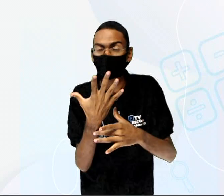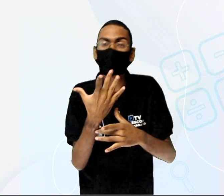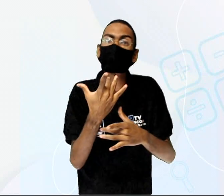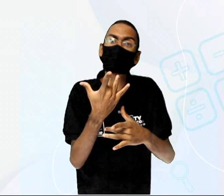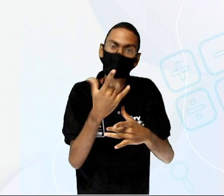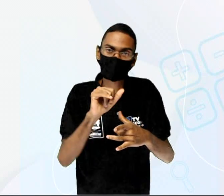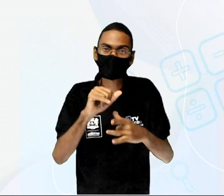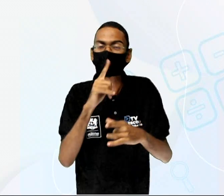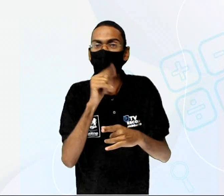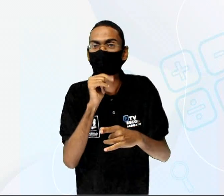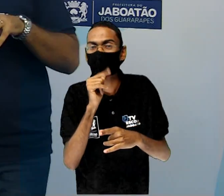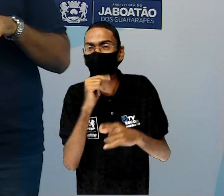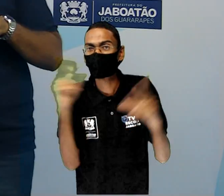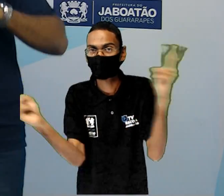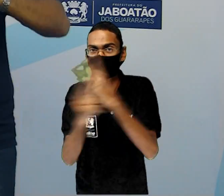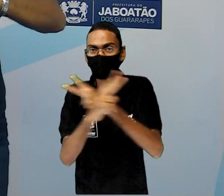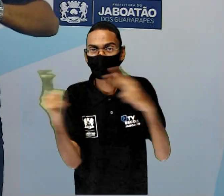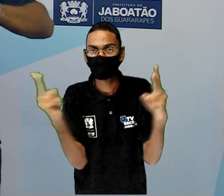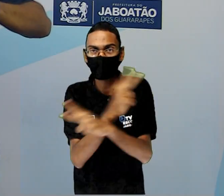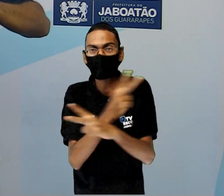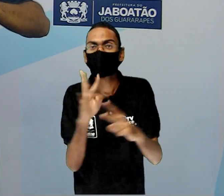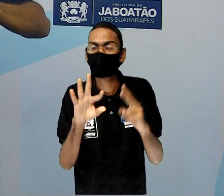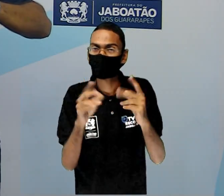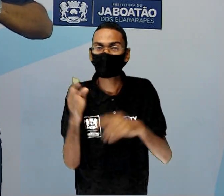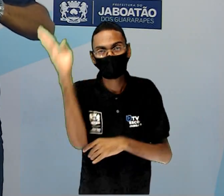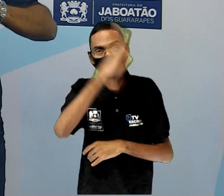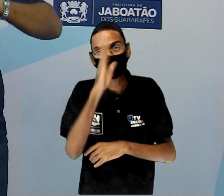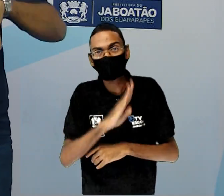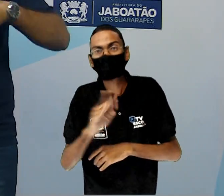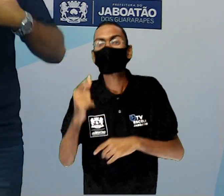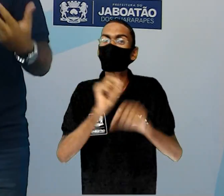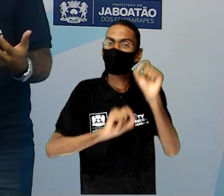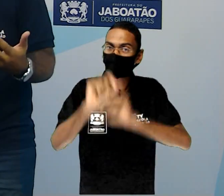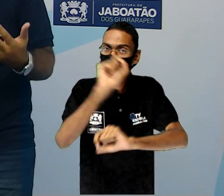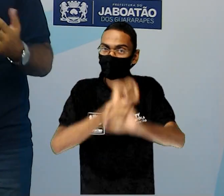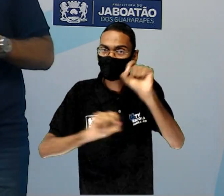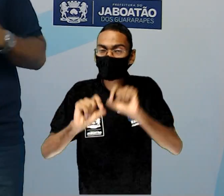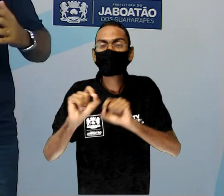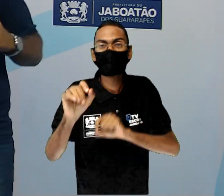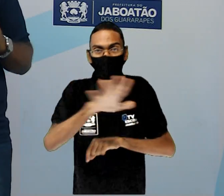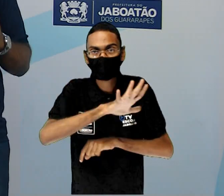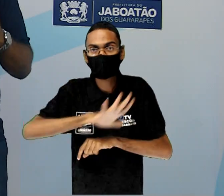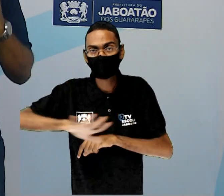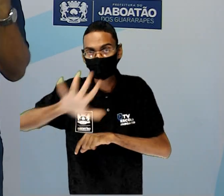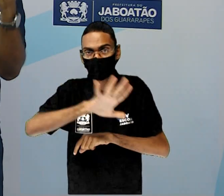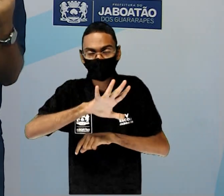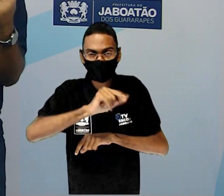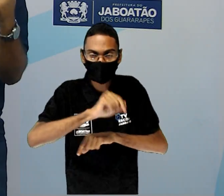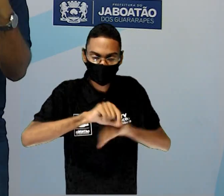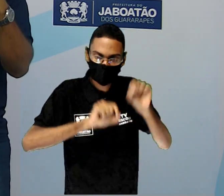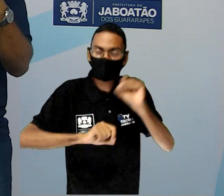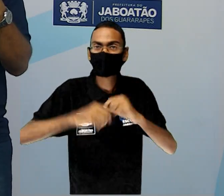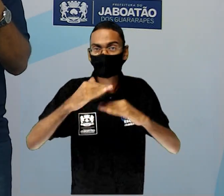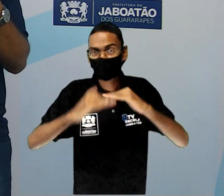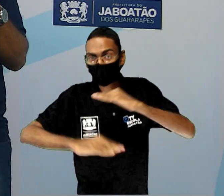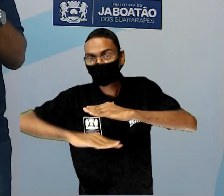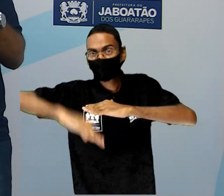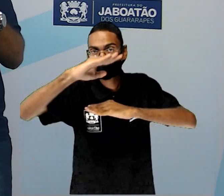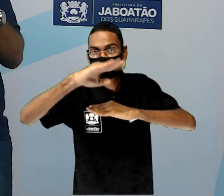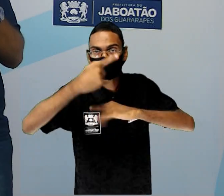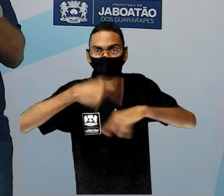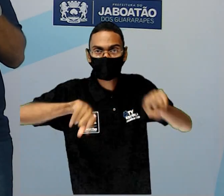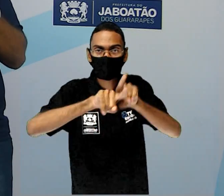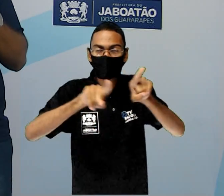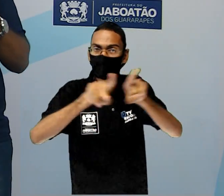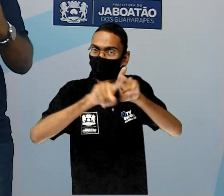vento. Mas no caso do Brasil, apesar de ser regiões algumas vezes elevadas, são regiões